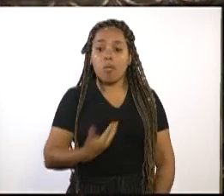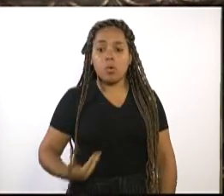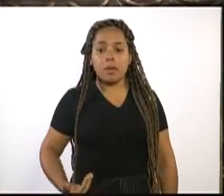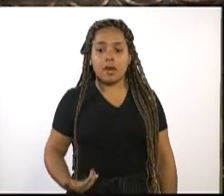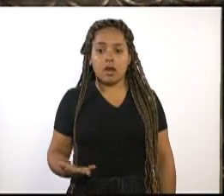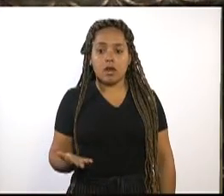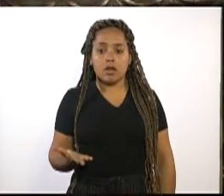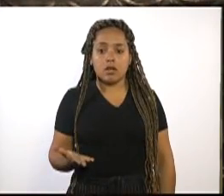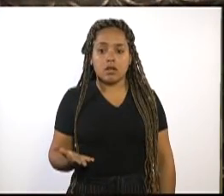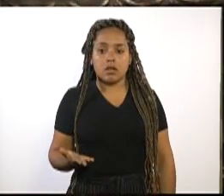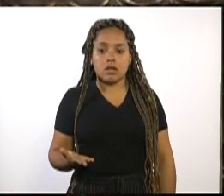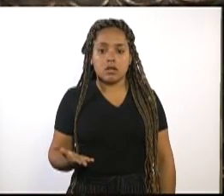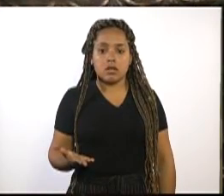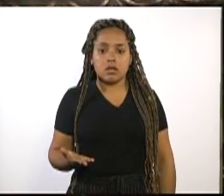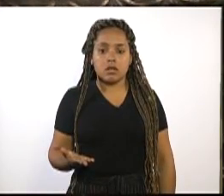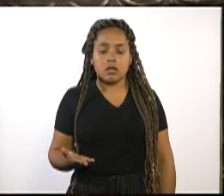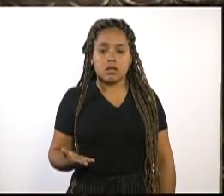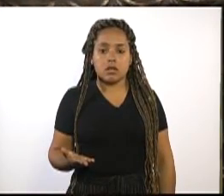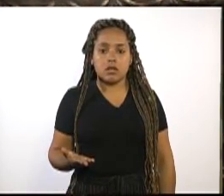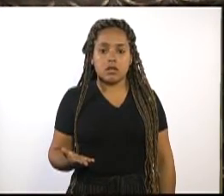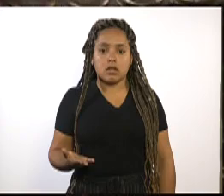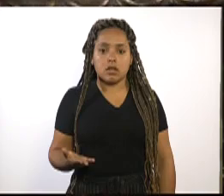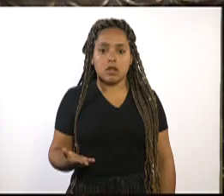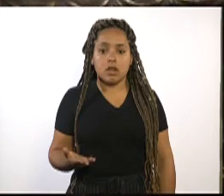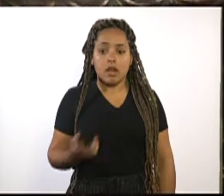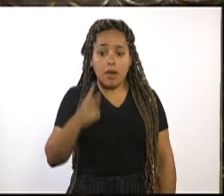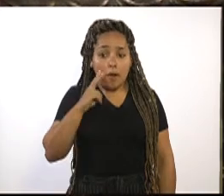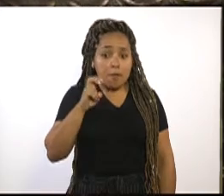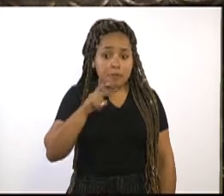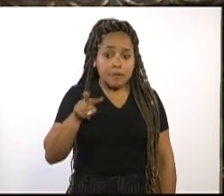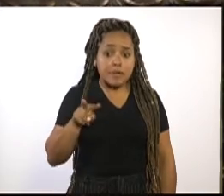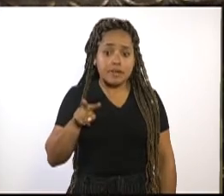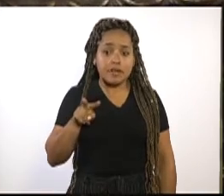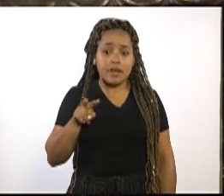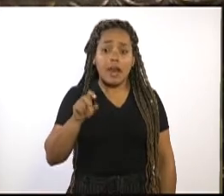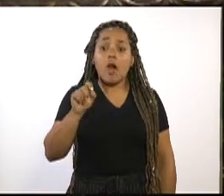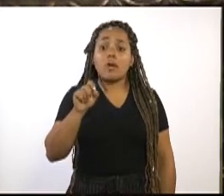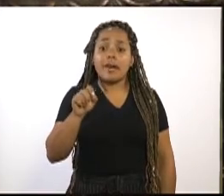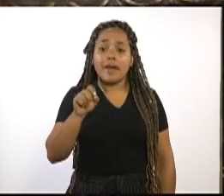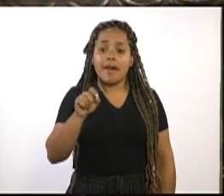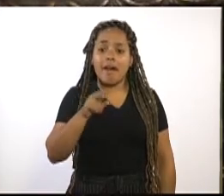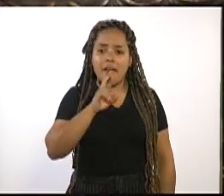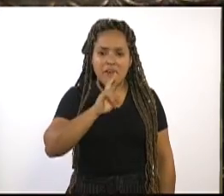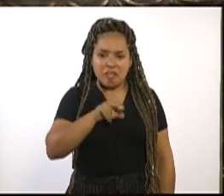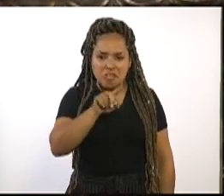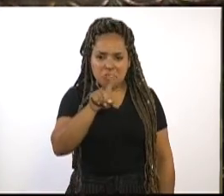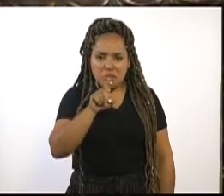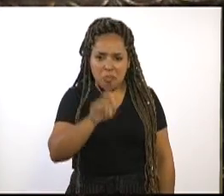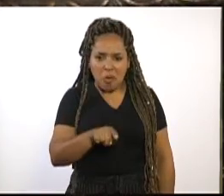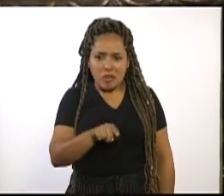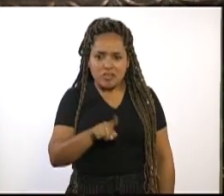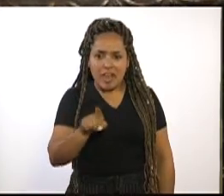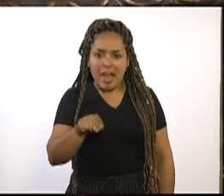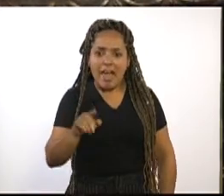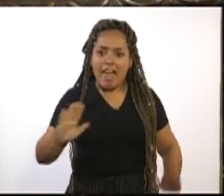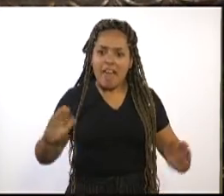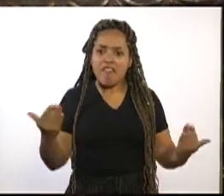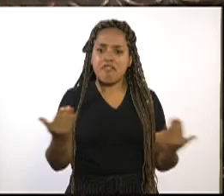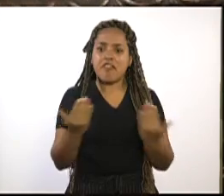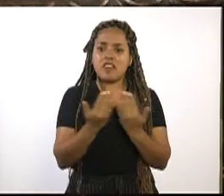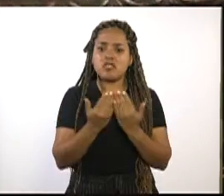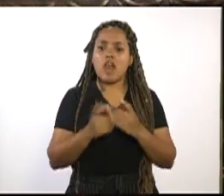que era, como dizia assim, a solução é fechar o